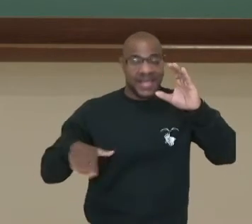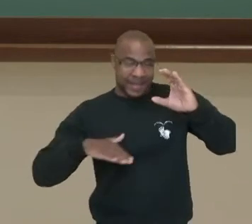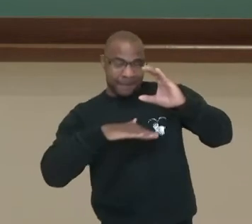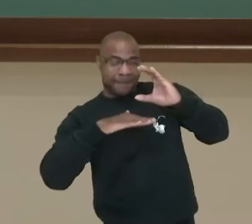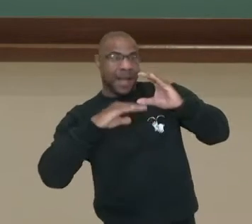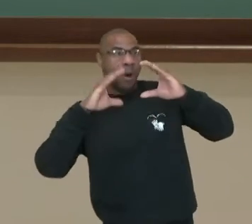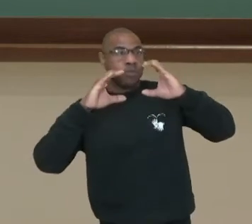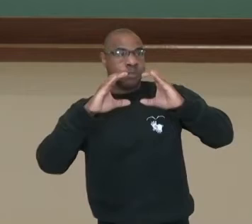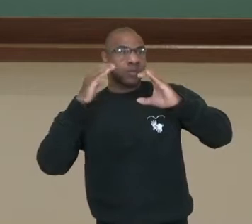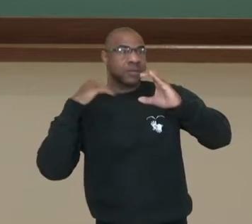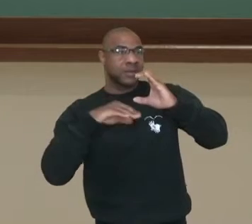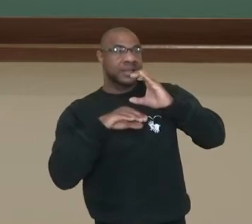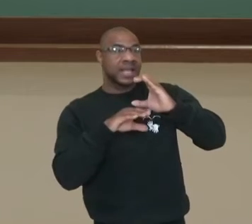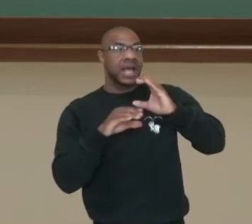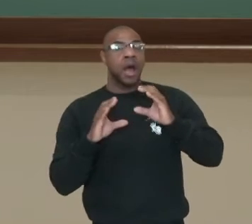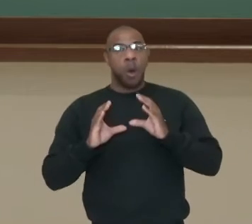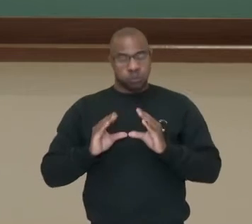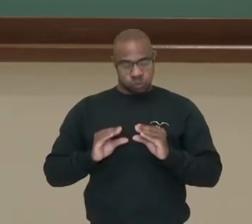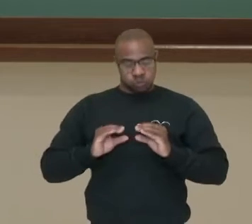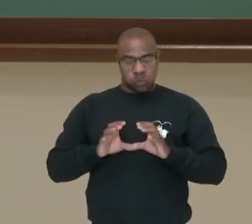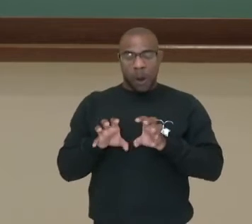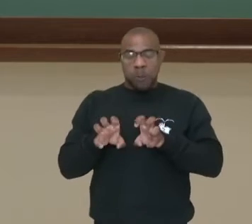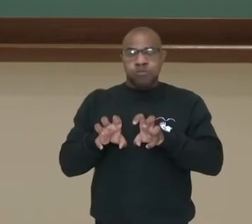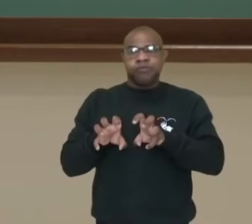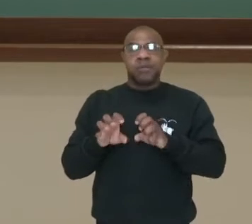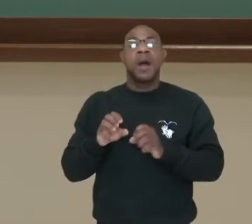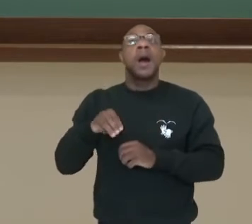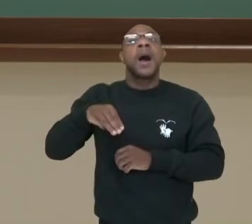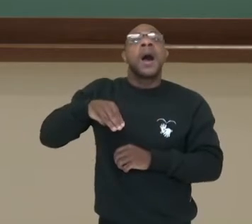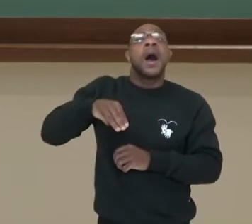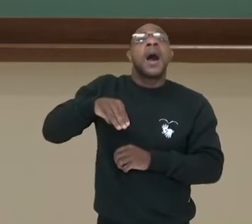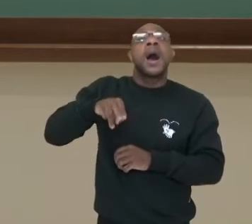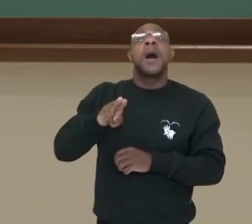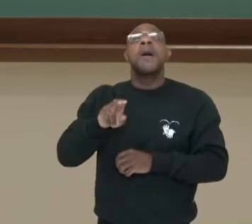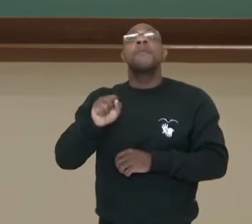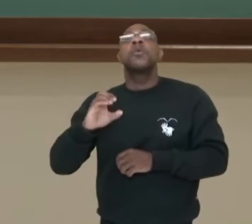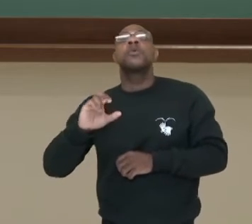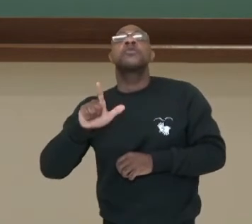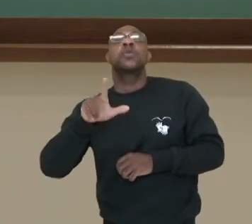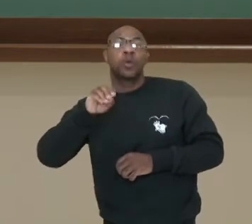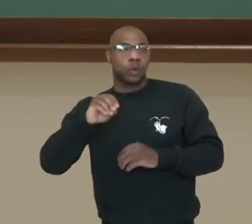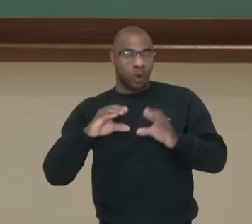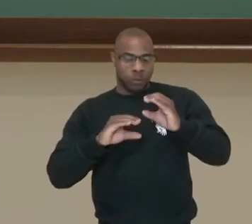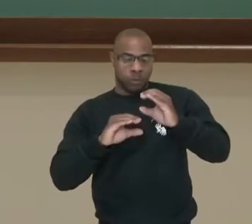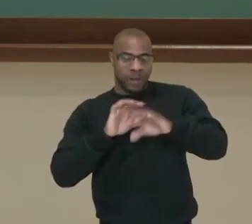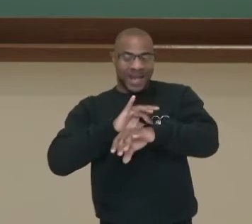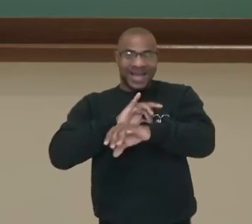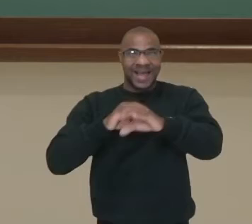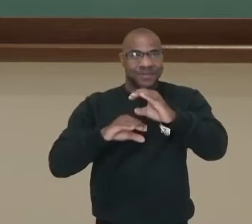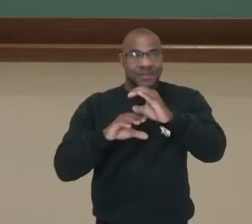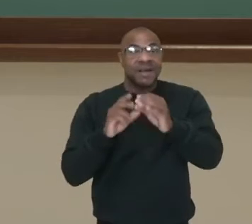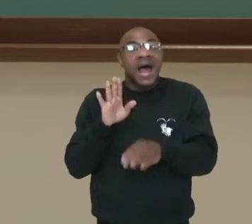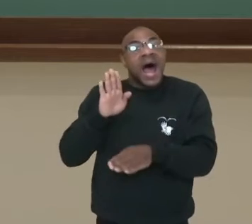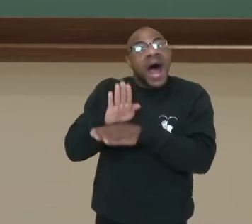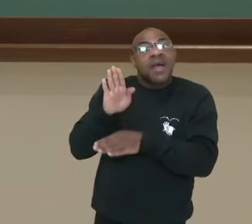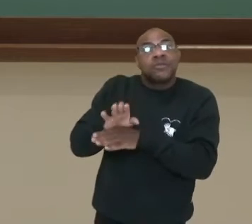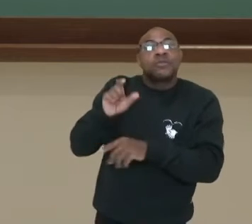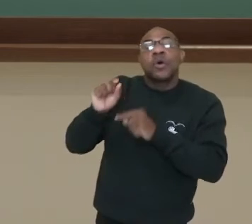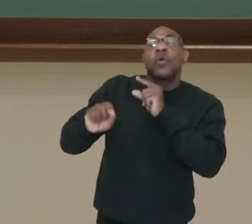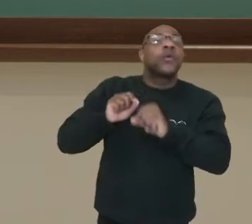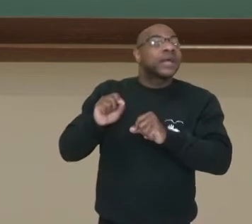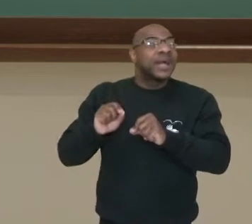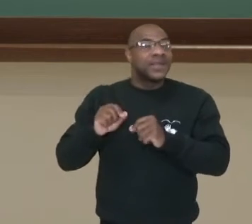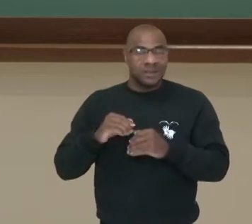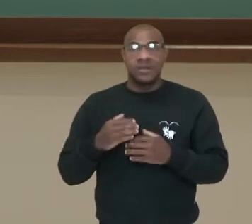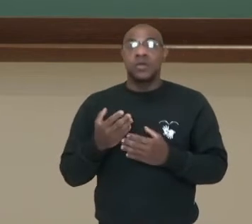mostrar um só aqui, um músculo que fica aqui embaixo e ele vai auxiliar ali no processo respiratório, então na ventilação, né?